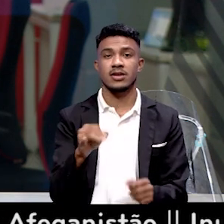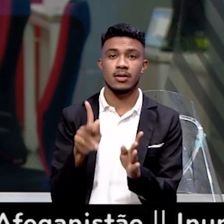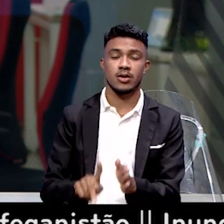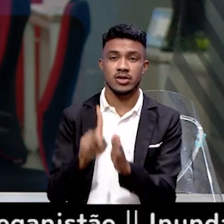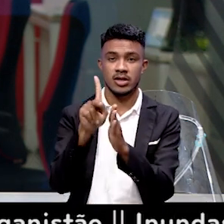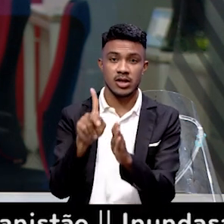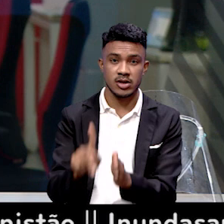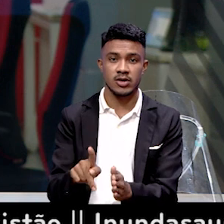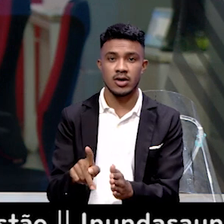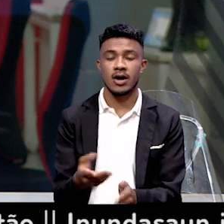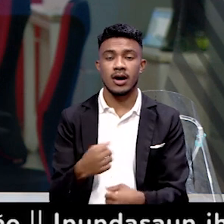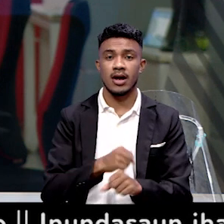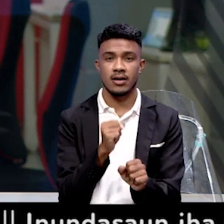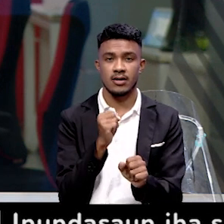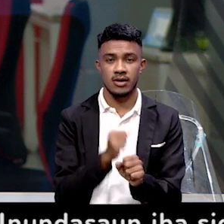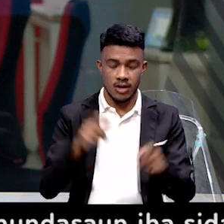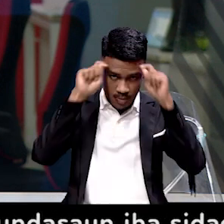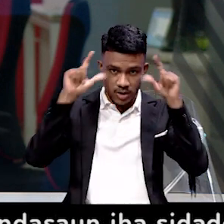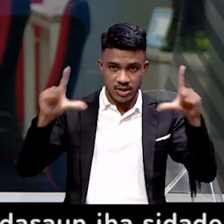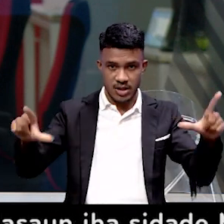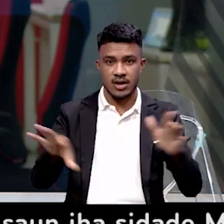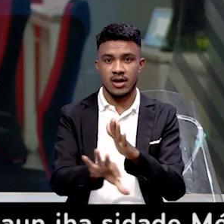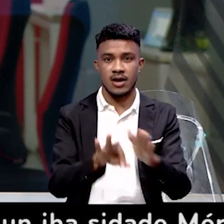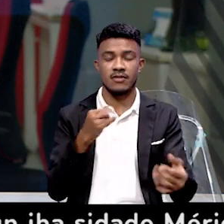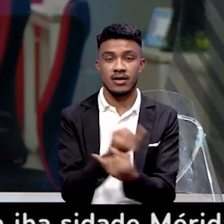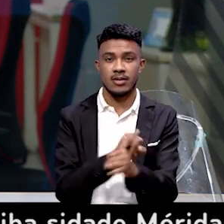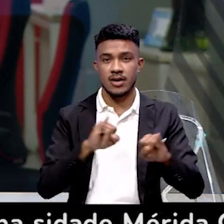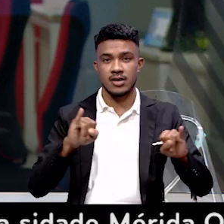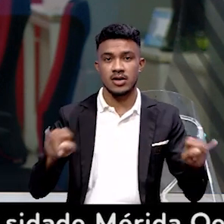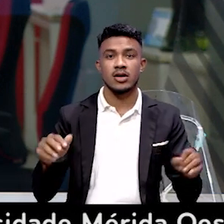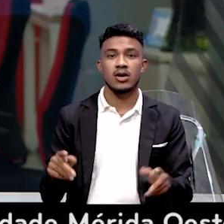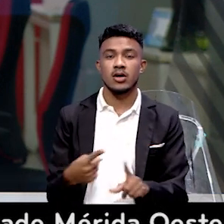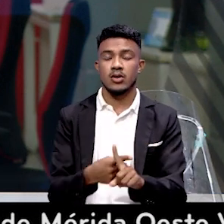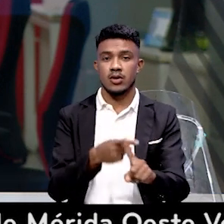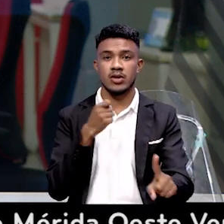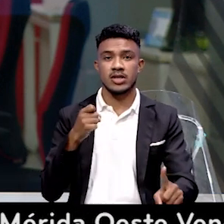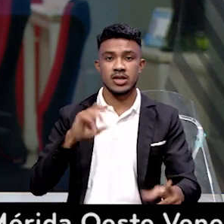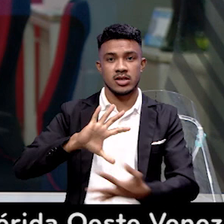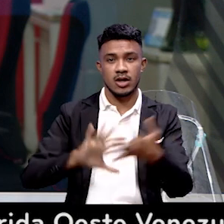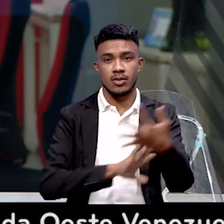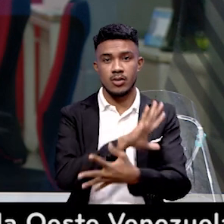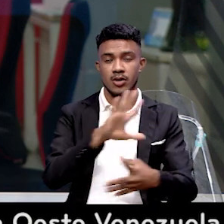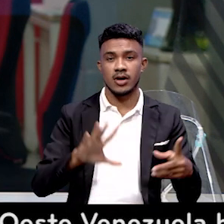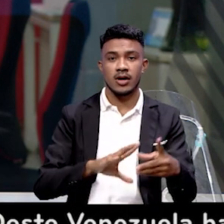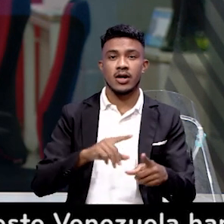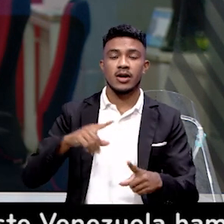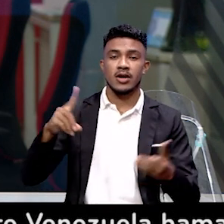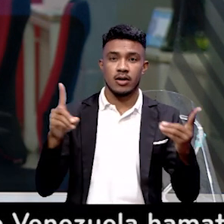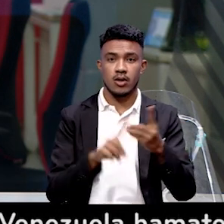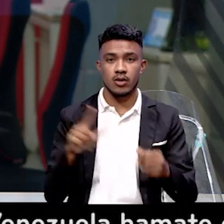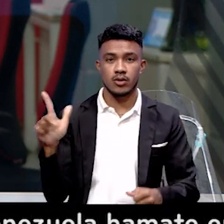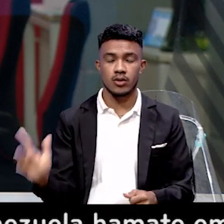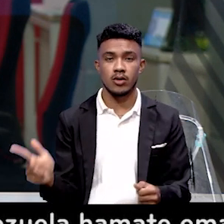construção estado ha foi em Timor Leste reta ninia independência li husi consulta popular nebe halau e haloron tolu nulu